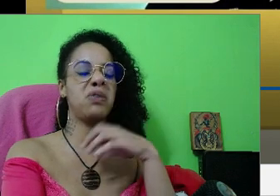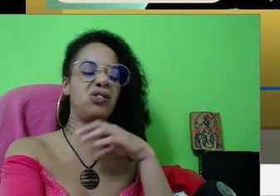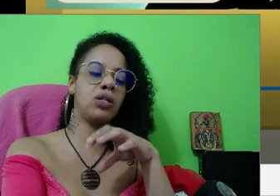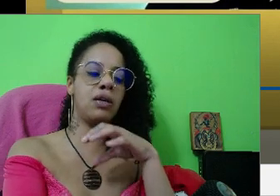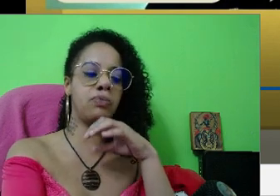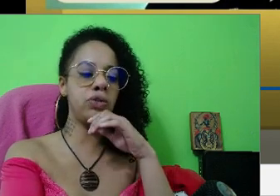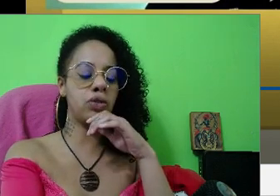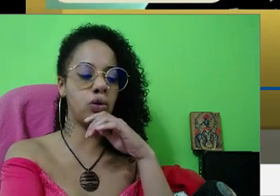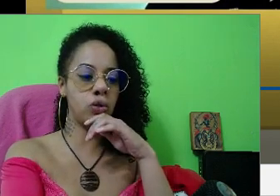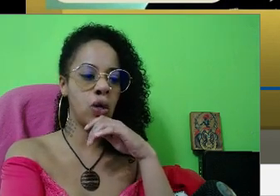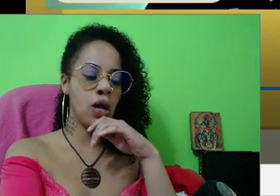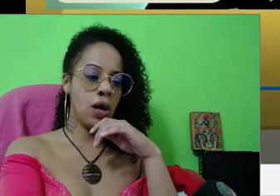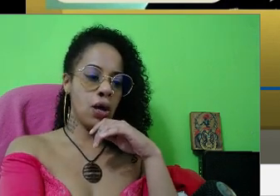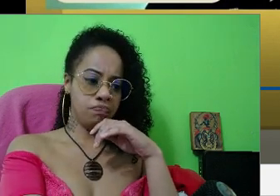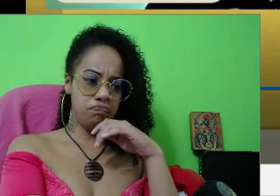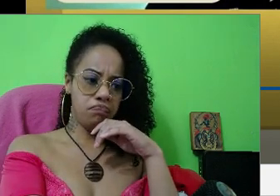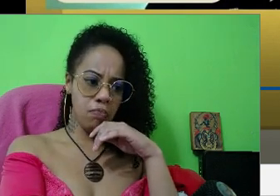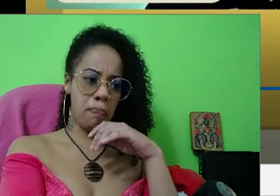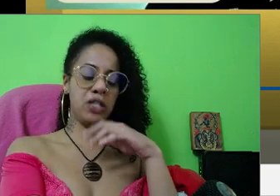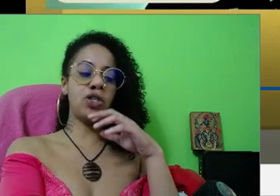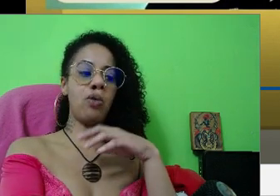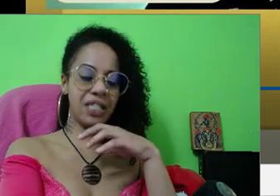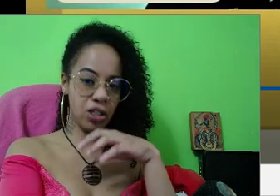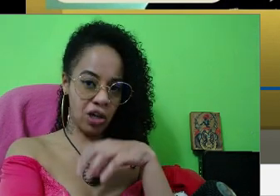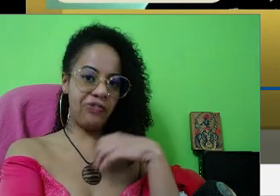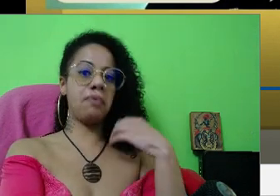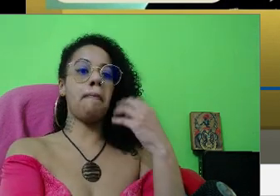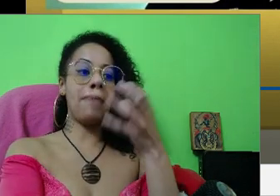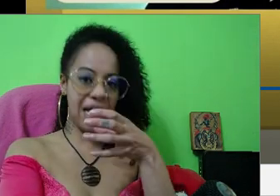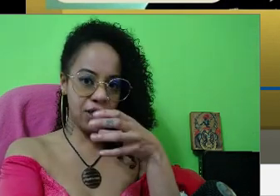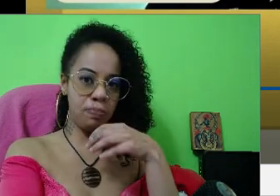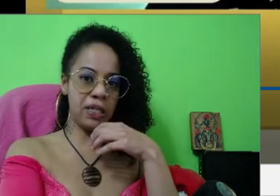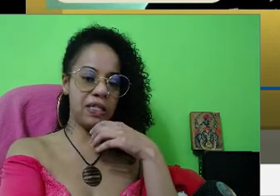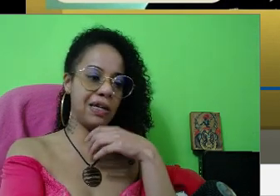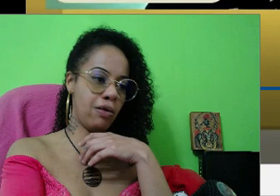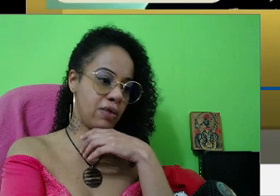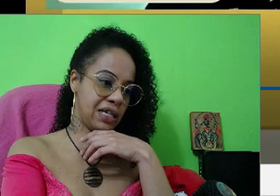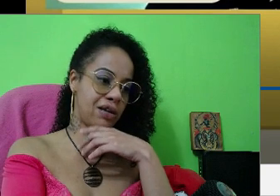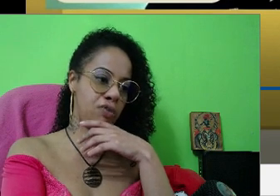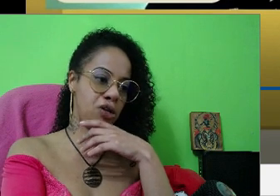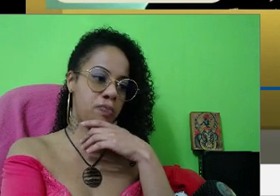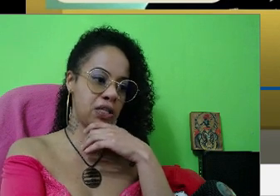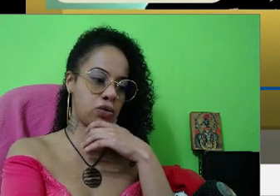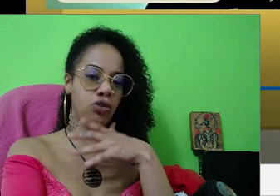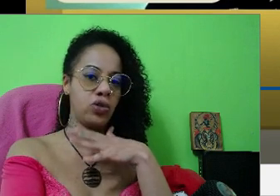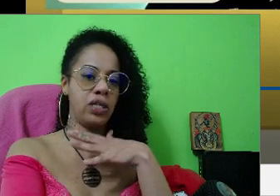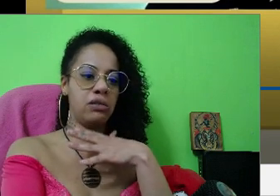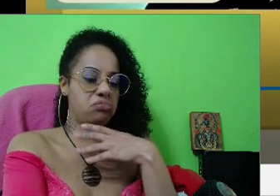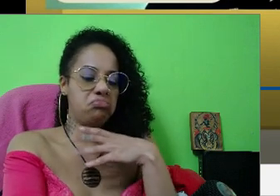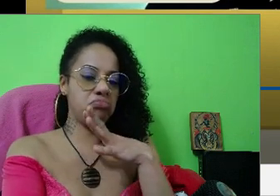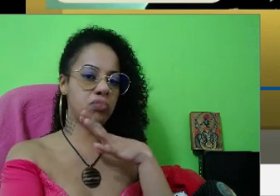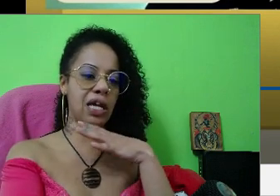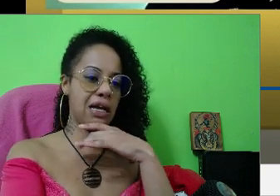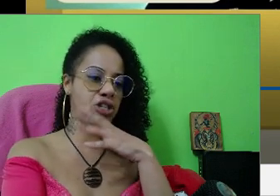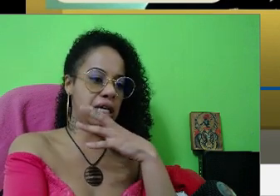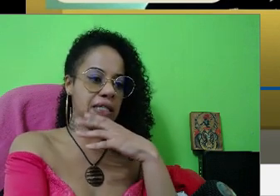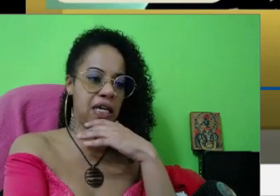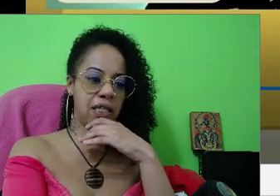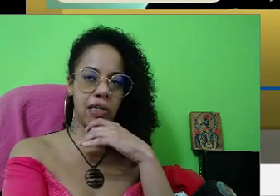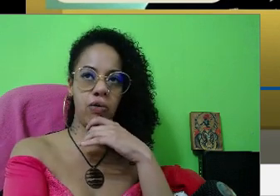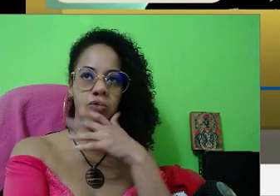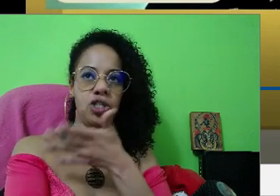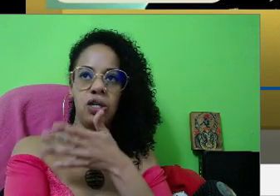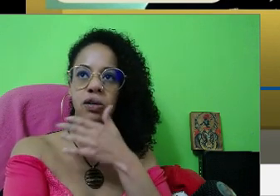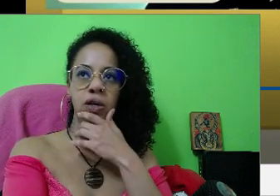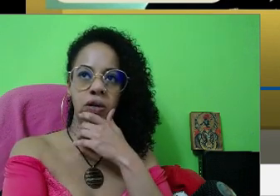realmente não né porque seria muito escroto pessoas que sofrem mais opressão exatamente pelas condições sei lá